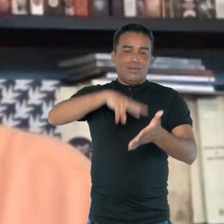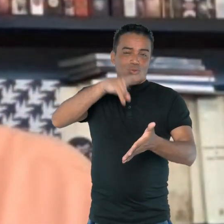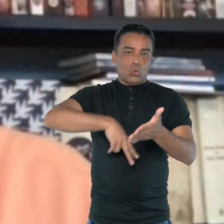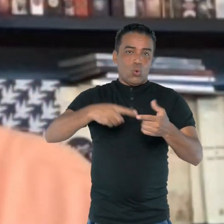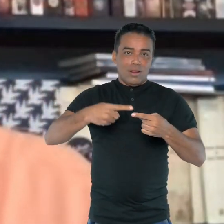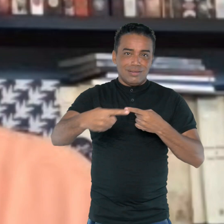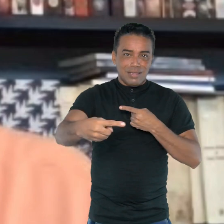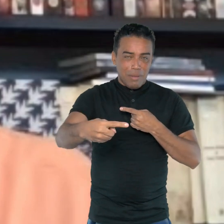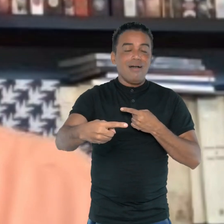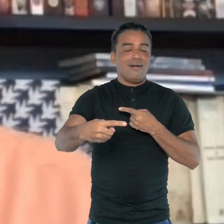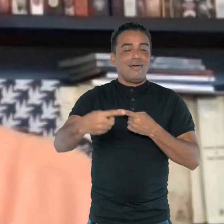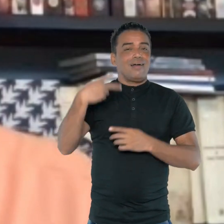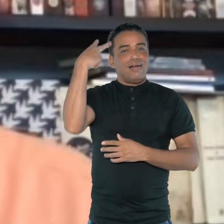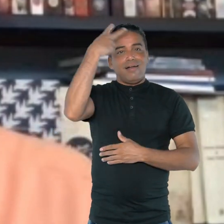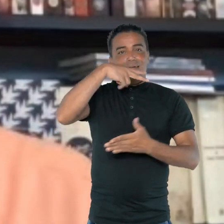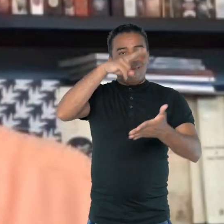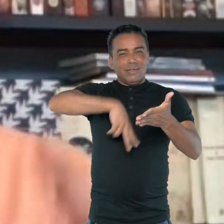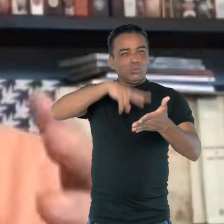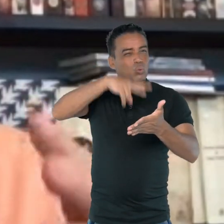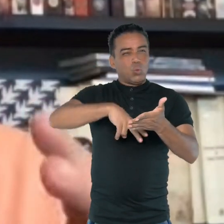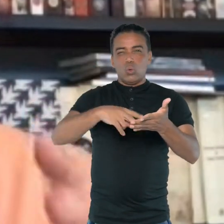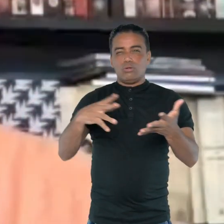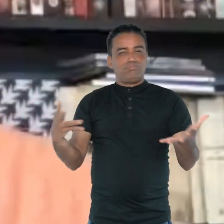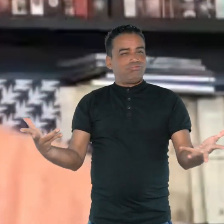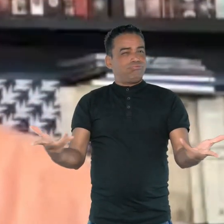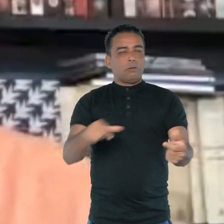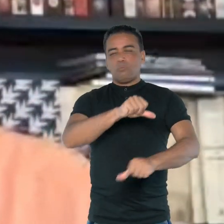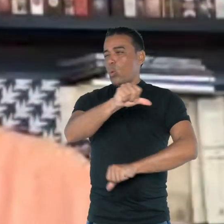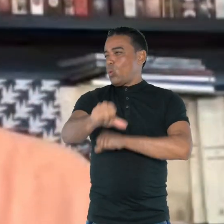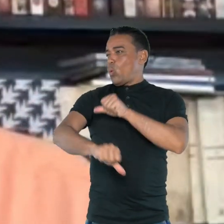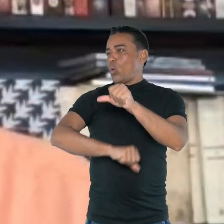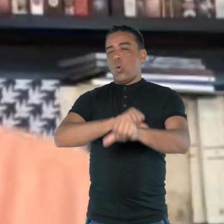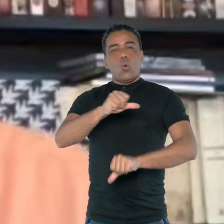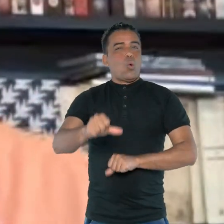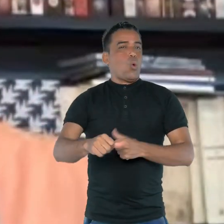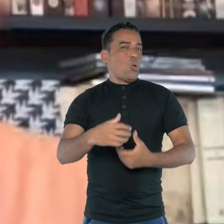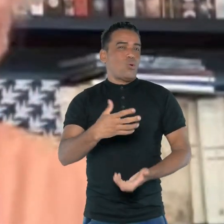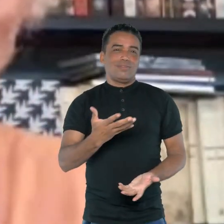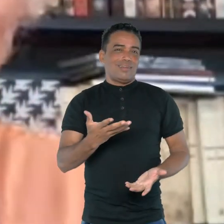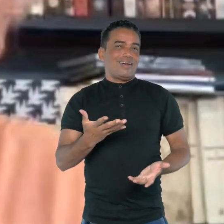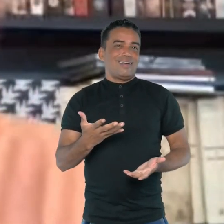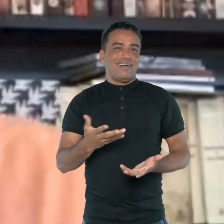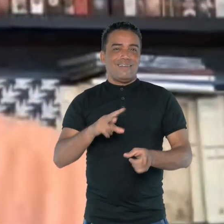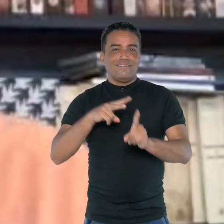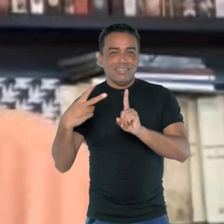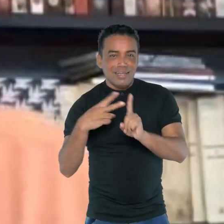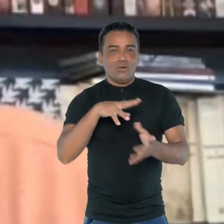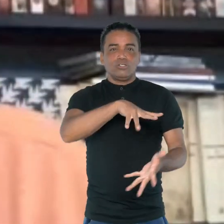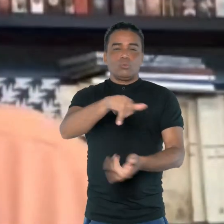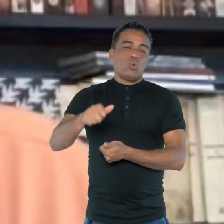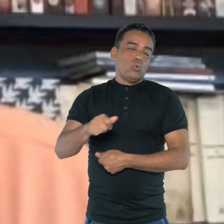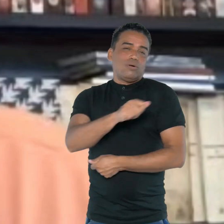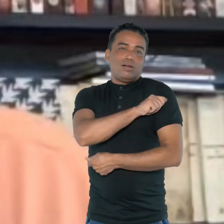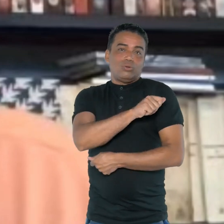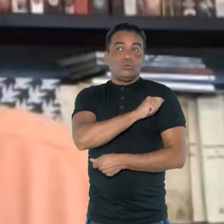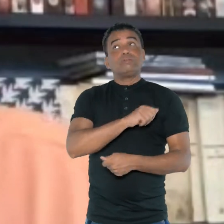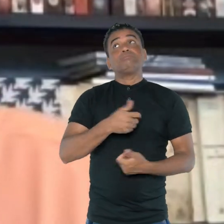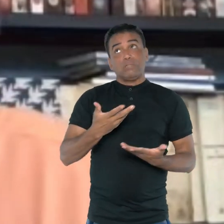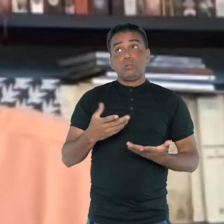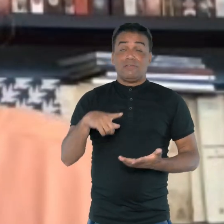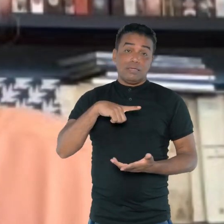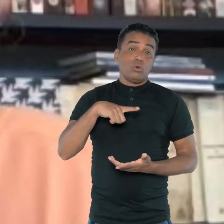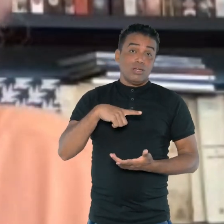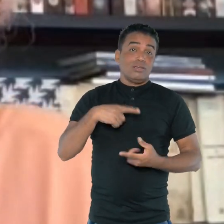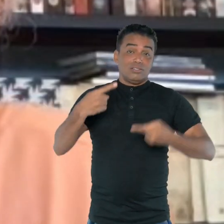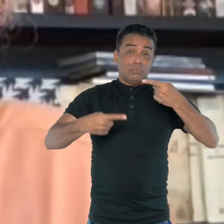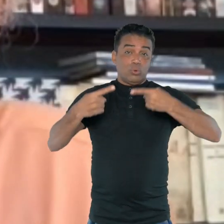é absolutamente avassalador, é absolutamente fundamental. Deve ser por isso que os políticos tiram a